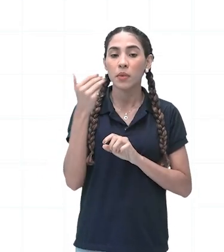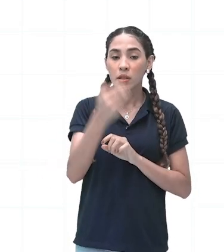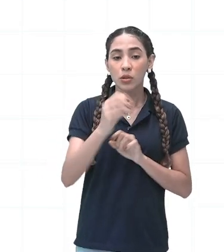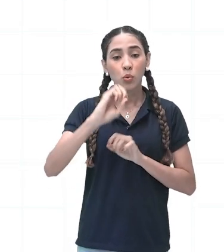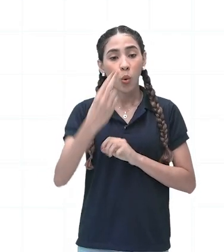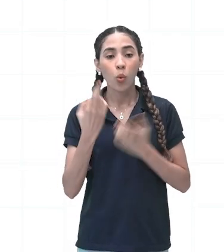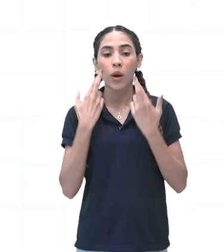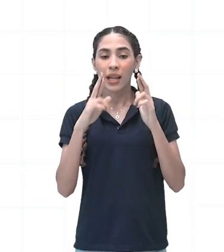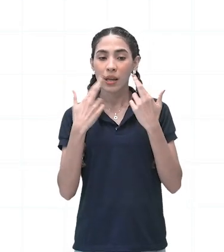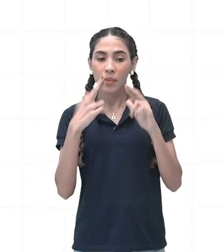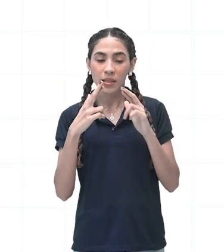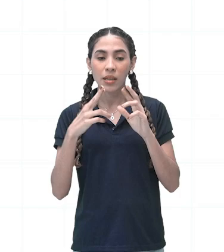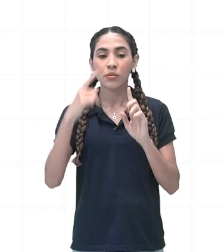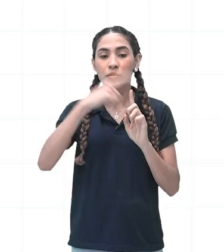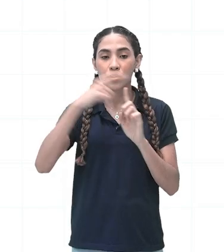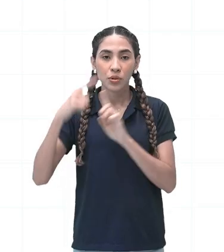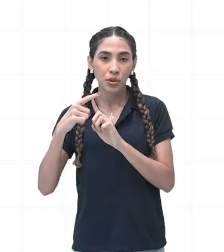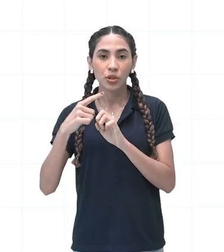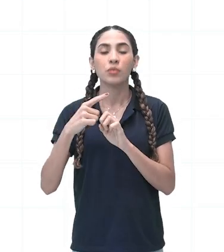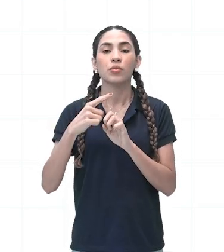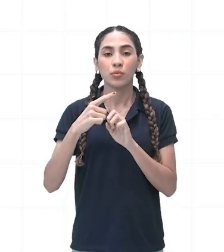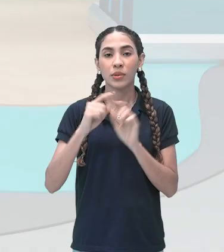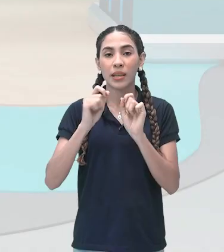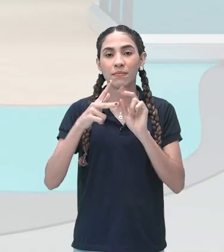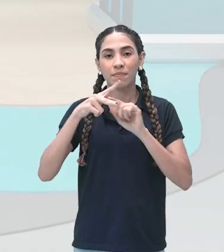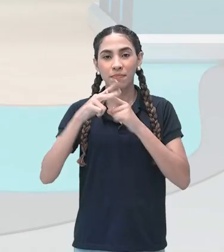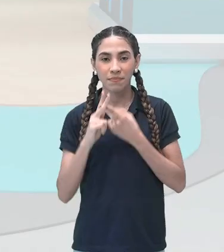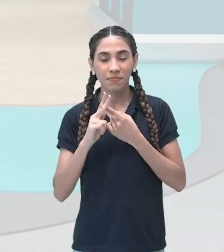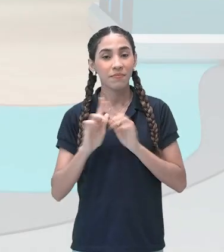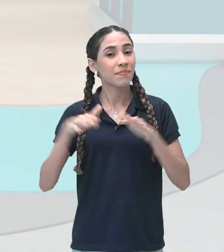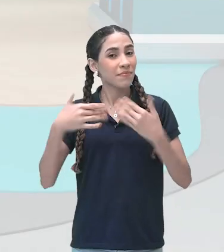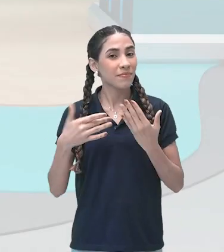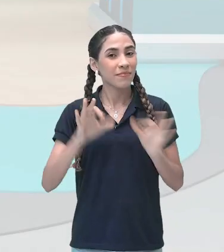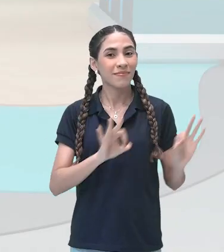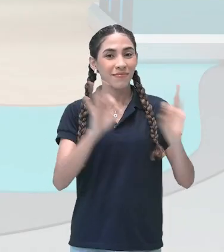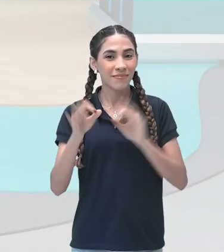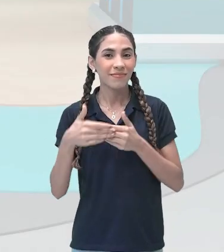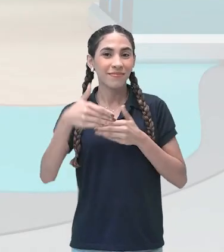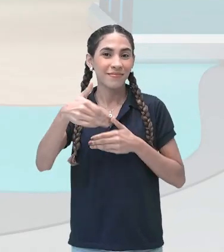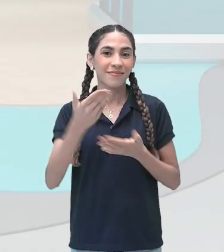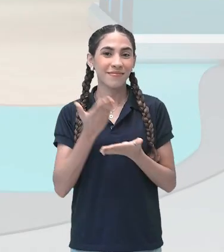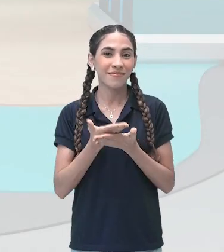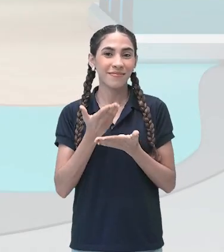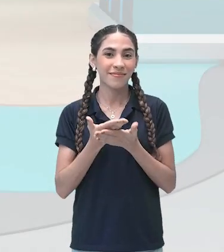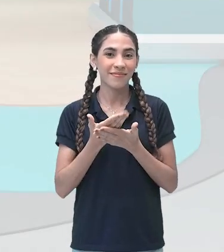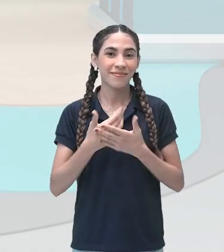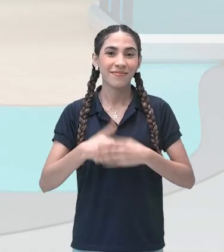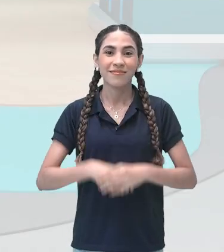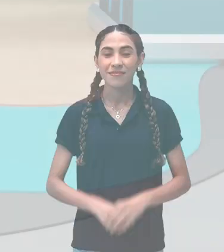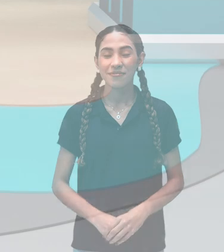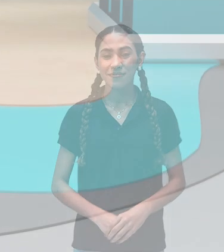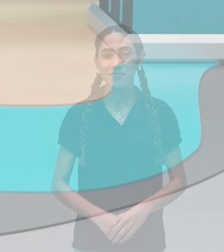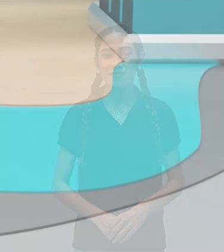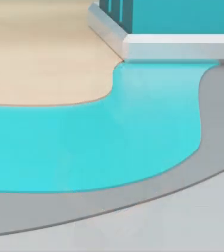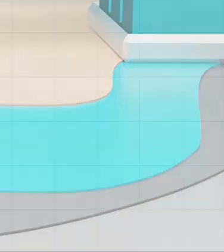do pedido ou reclamação e formas de regulamentação. Então, vamos iniciar mais esta